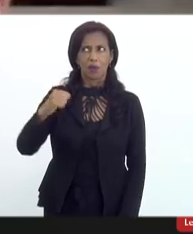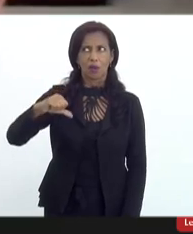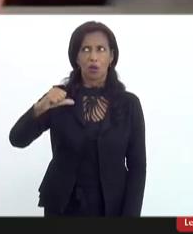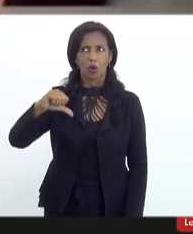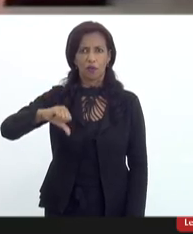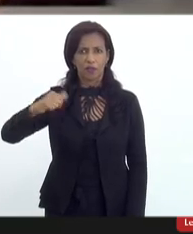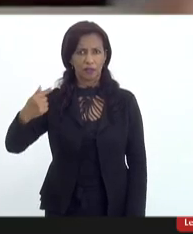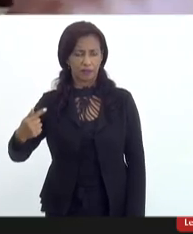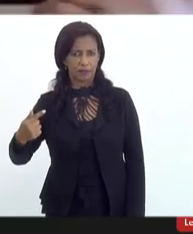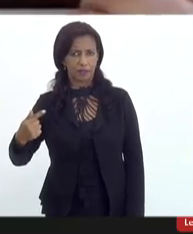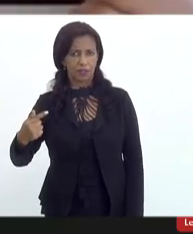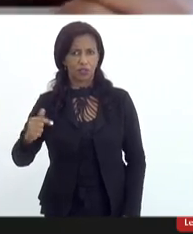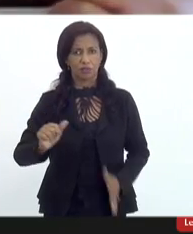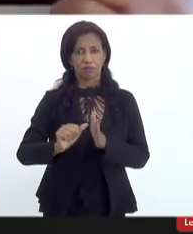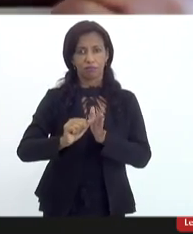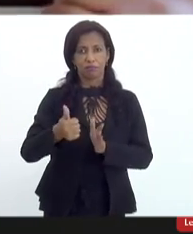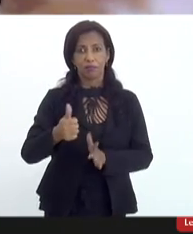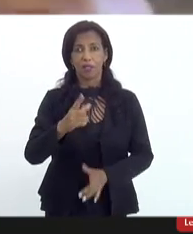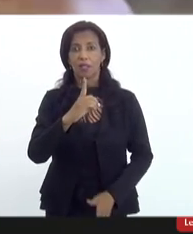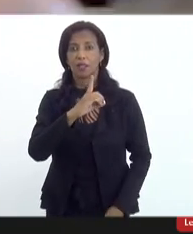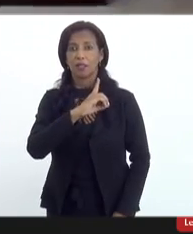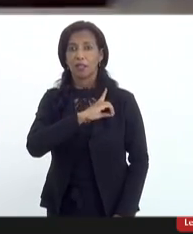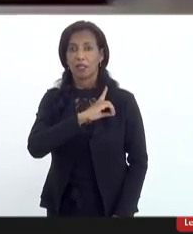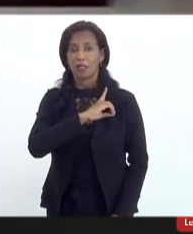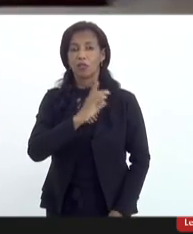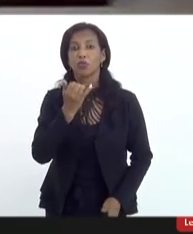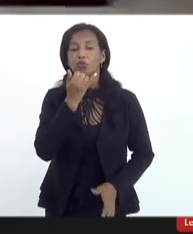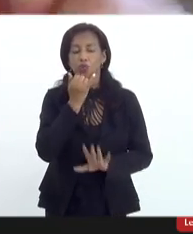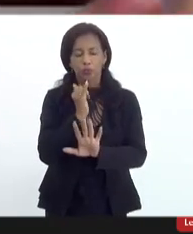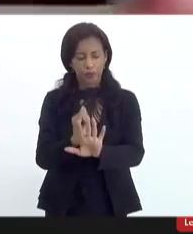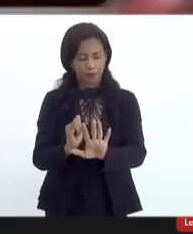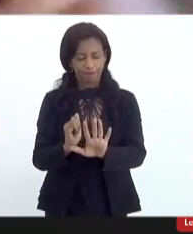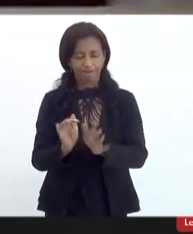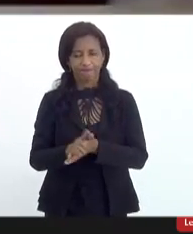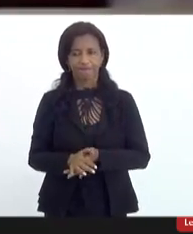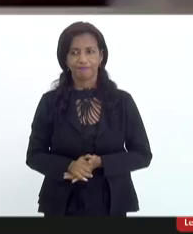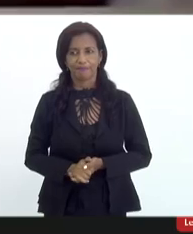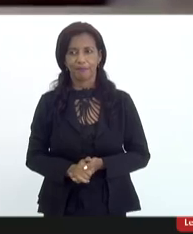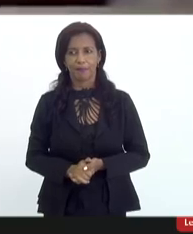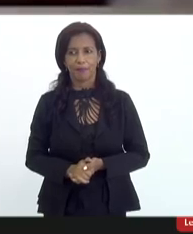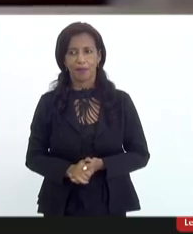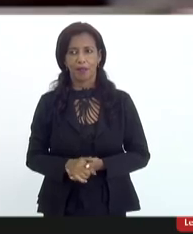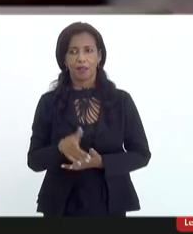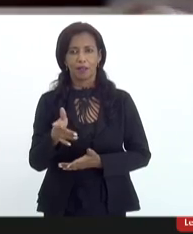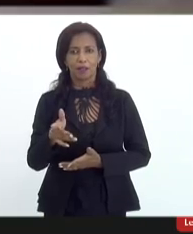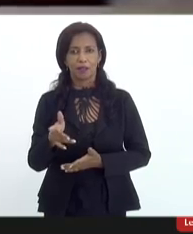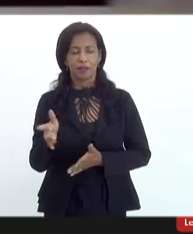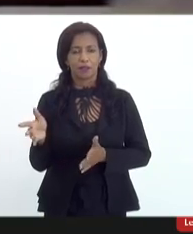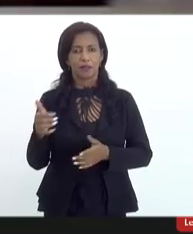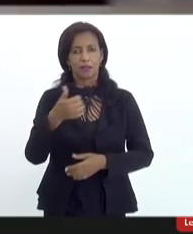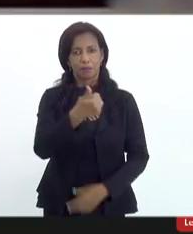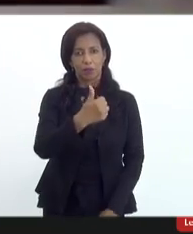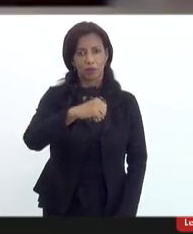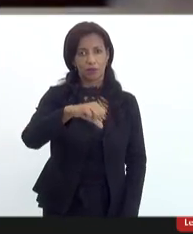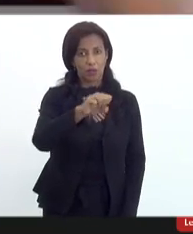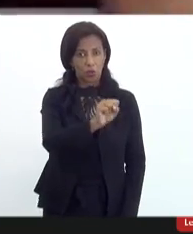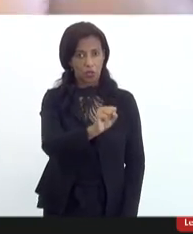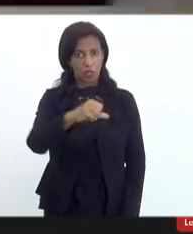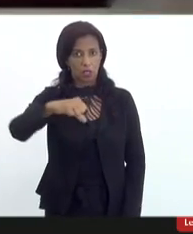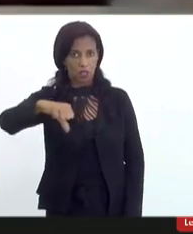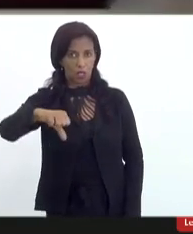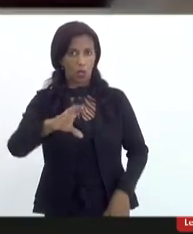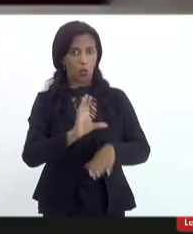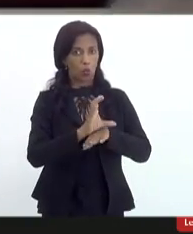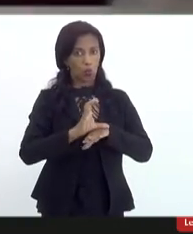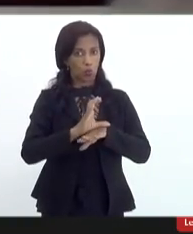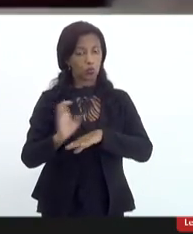1997, a primeira delegacia, nesse interregno, quero citar, em 1989, a